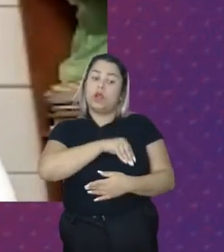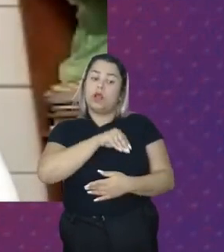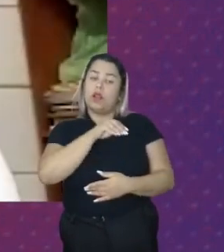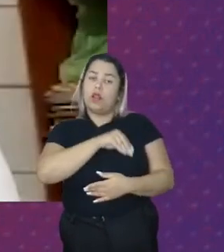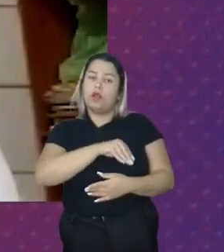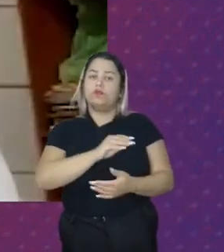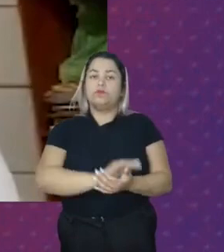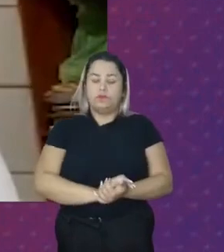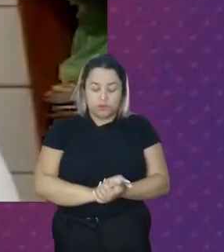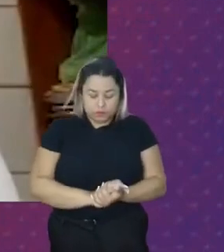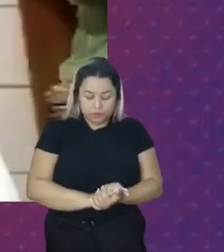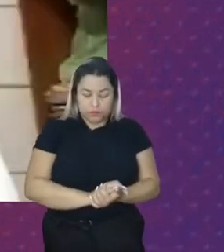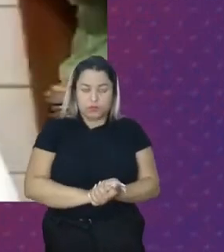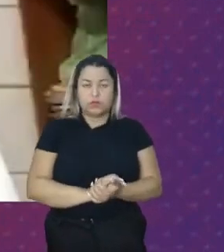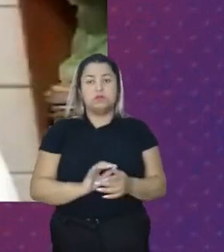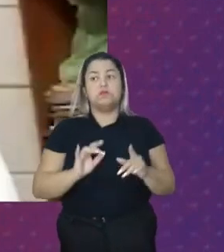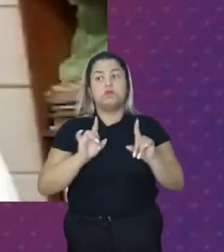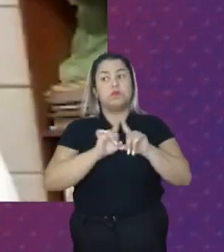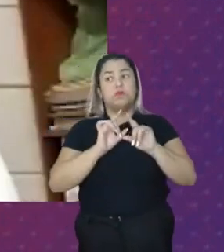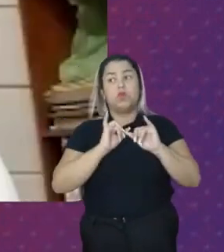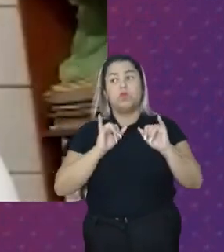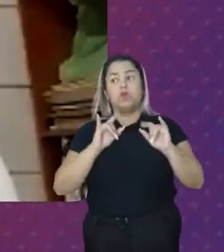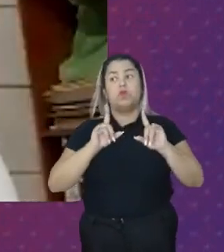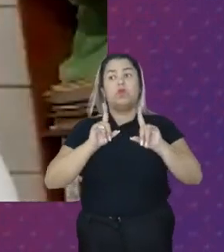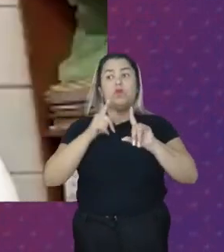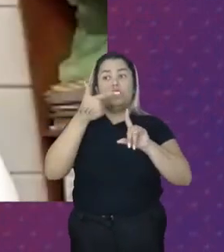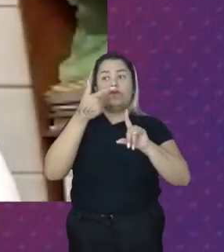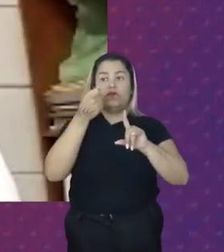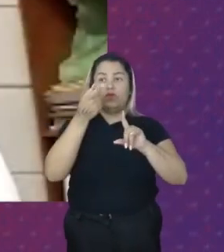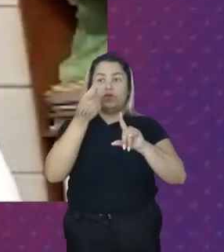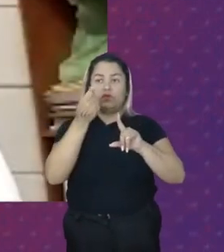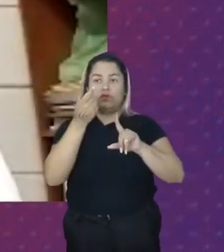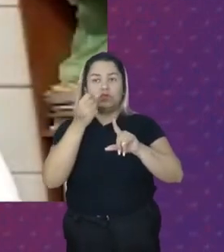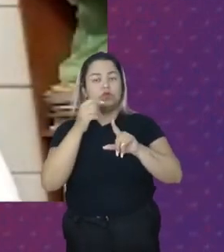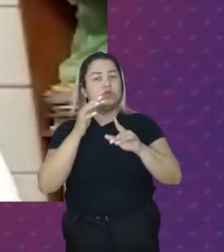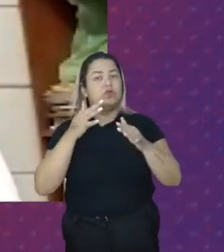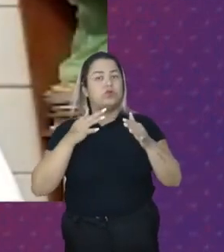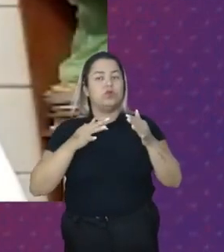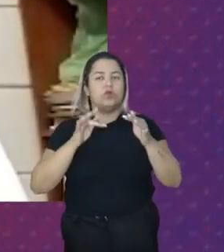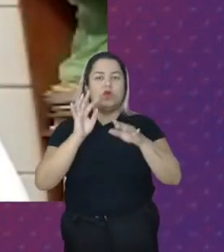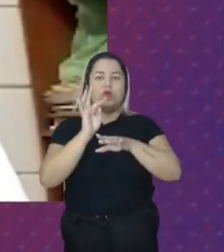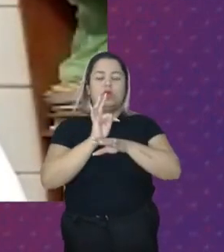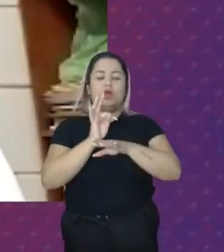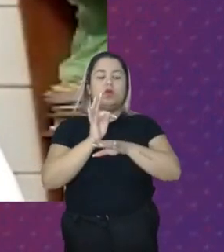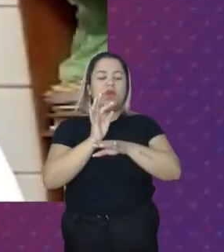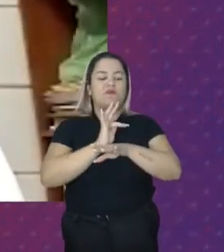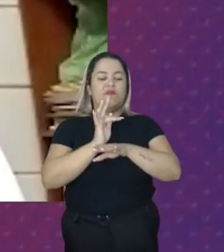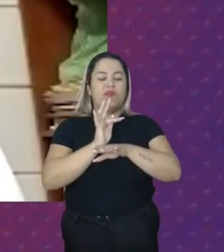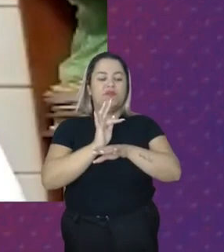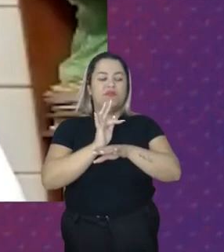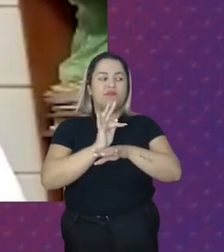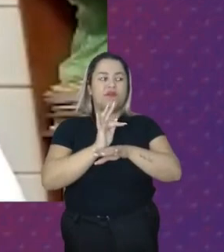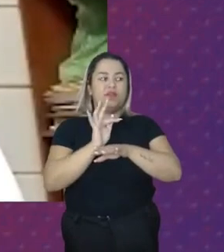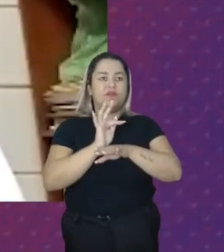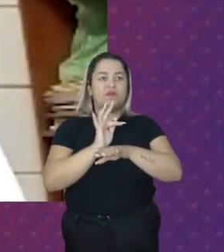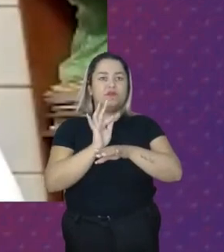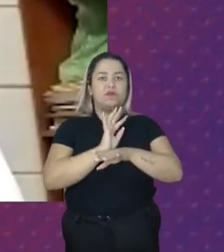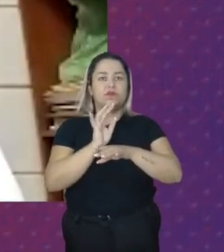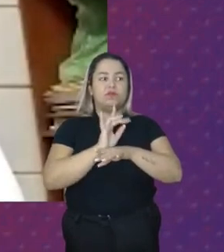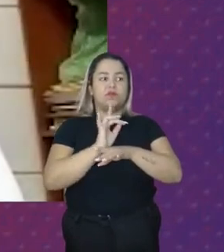Aviso prévio E 20 dias De férias Ou seja Na constituinte Em 1988